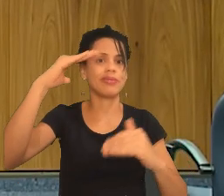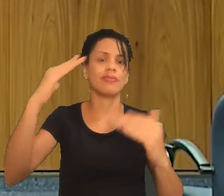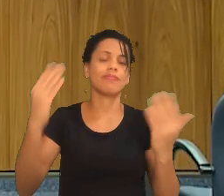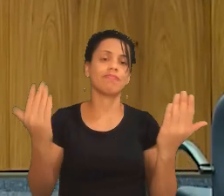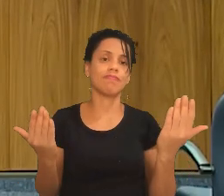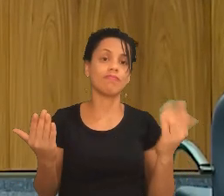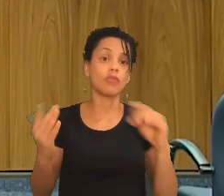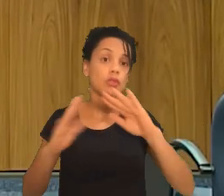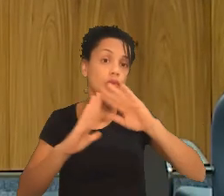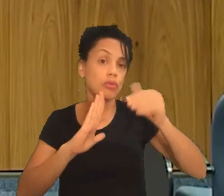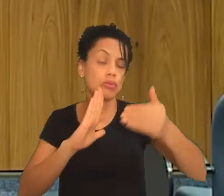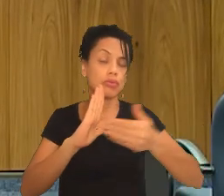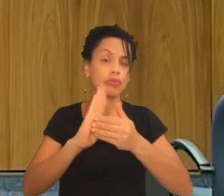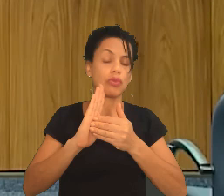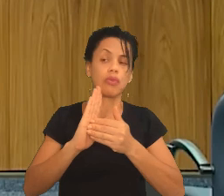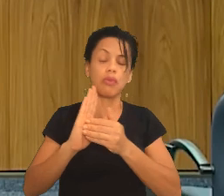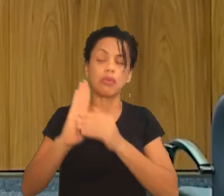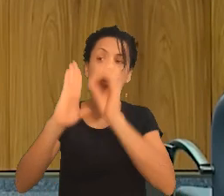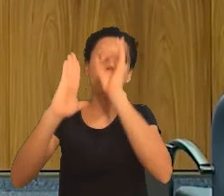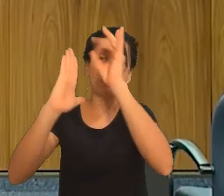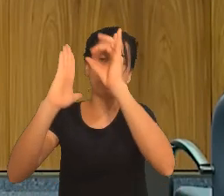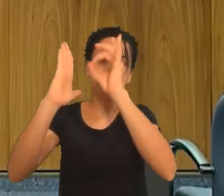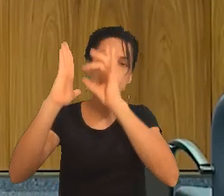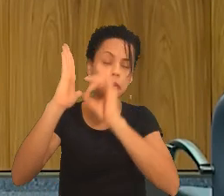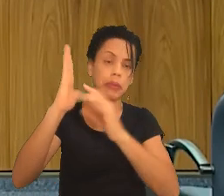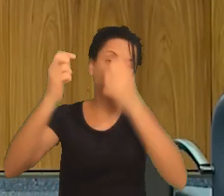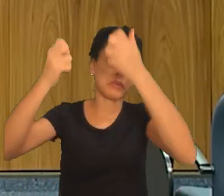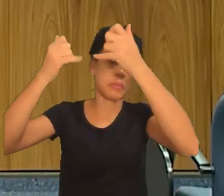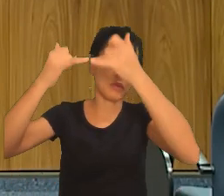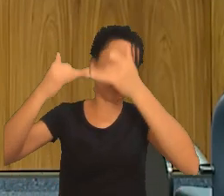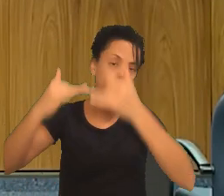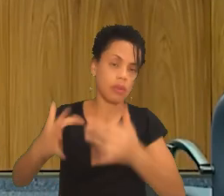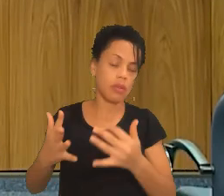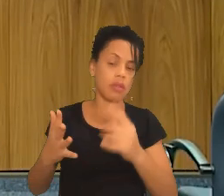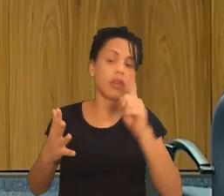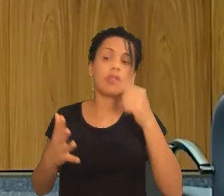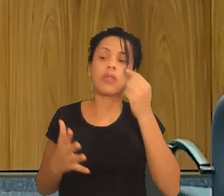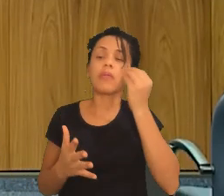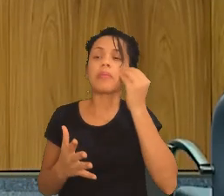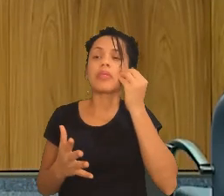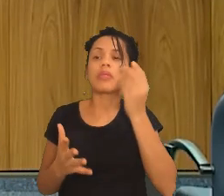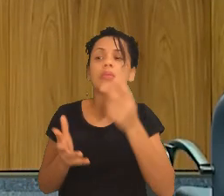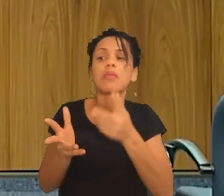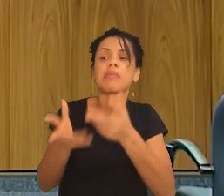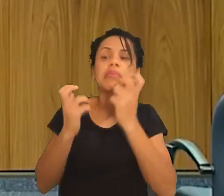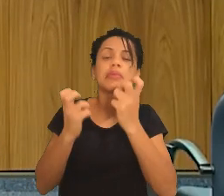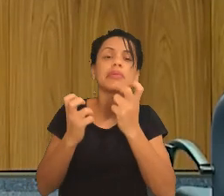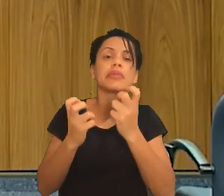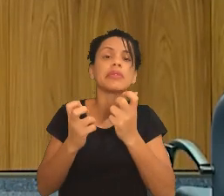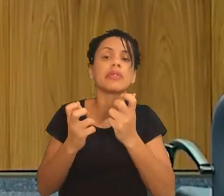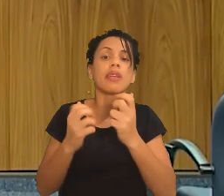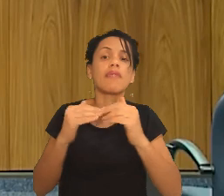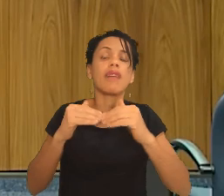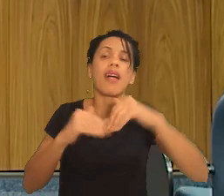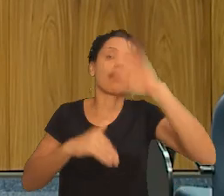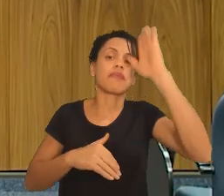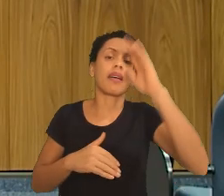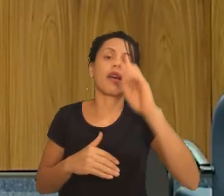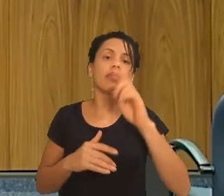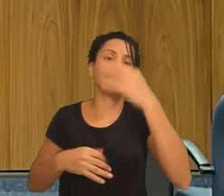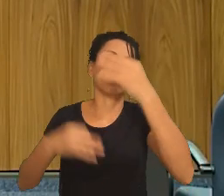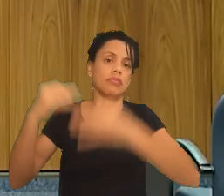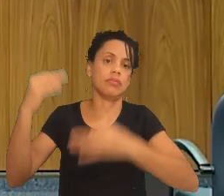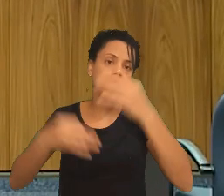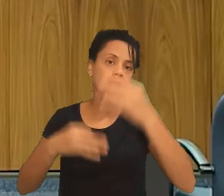em todos os seus aspectos, esse novo paradigma propõe uma visão e uma prática que vai além da questão jurídica stricto sensu,